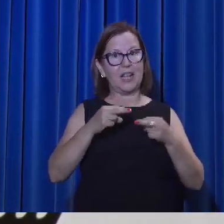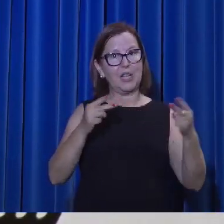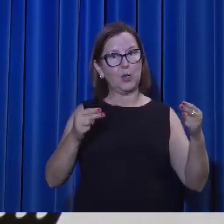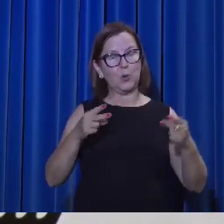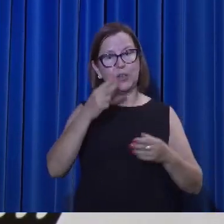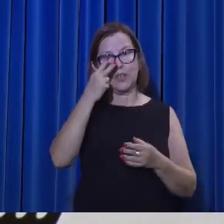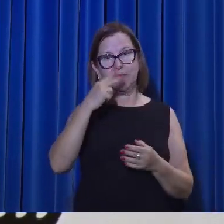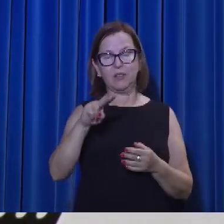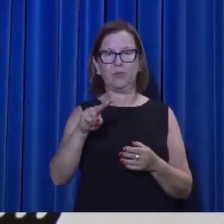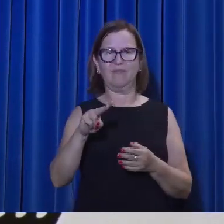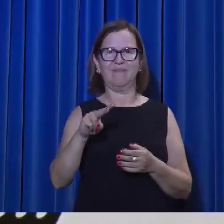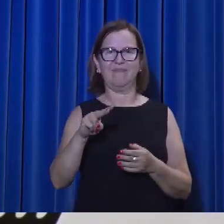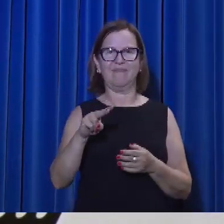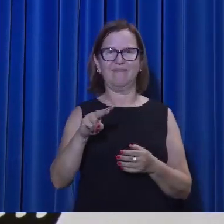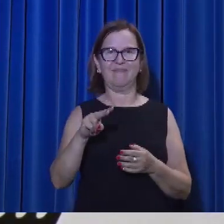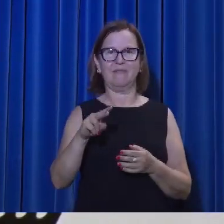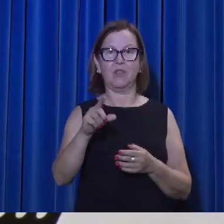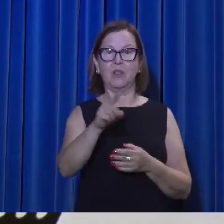Nós